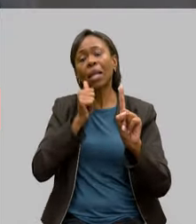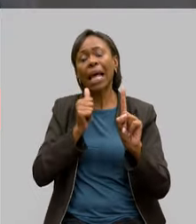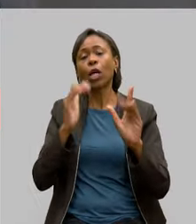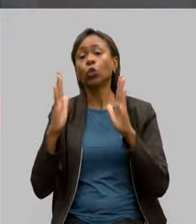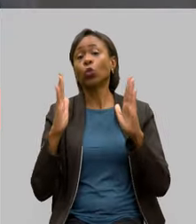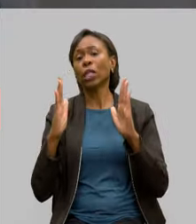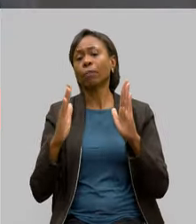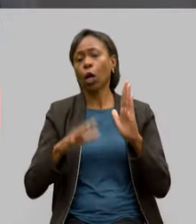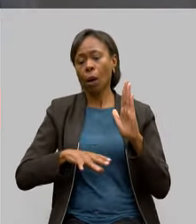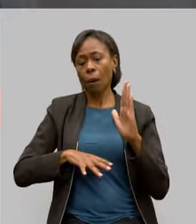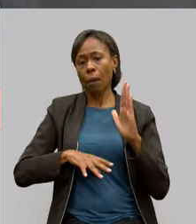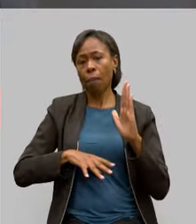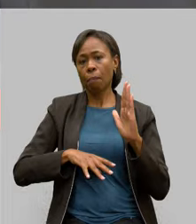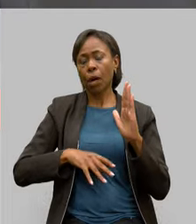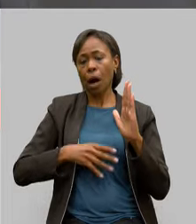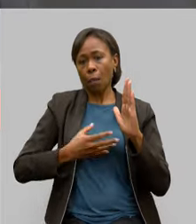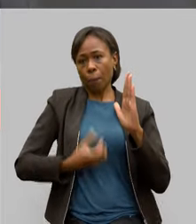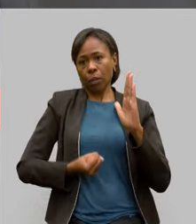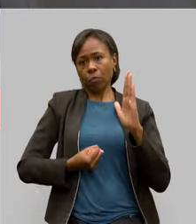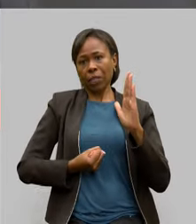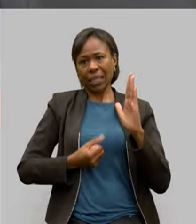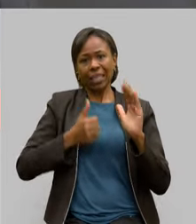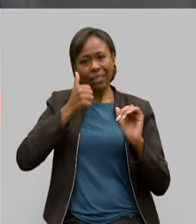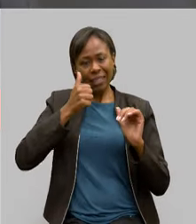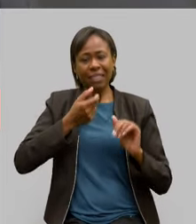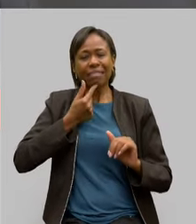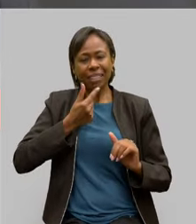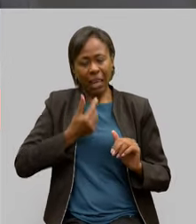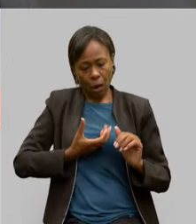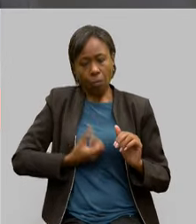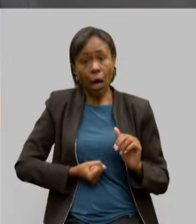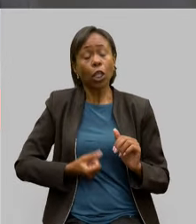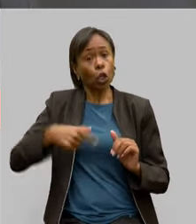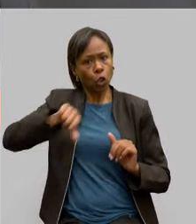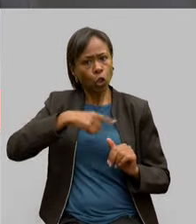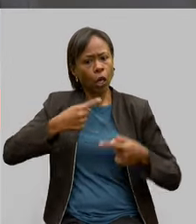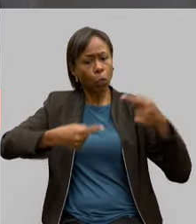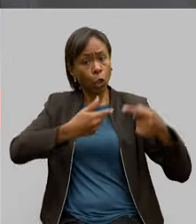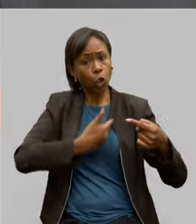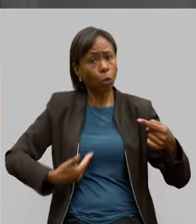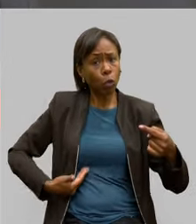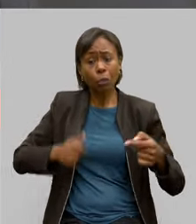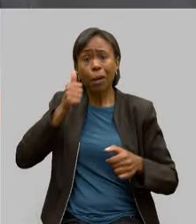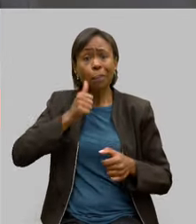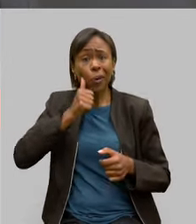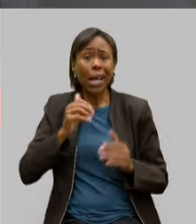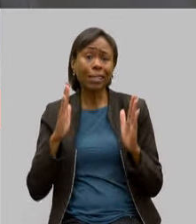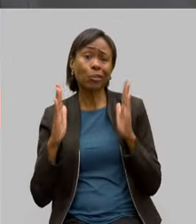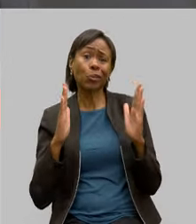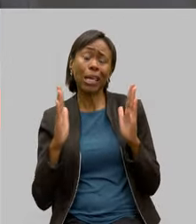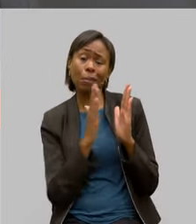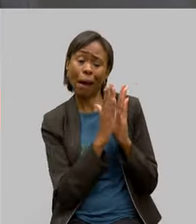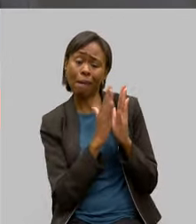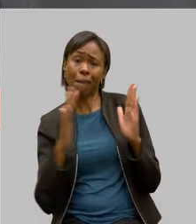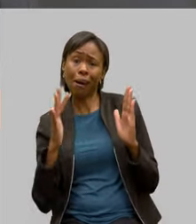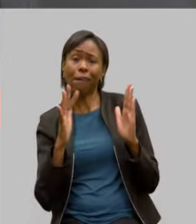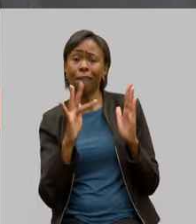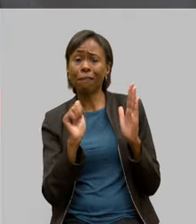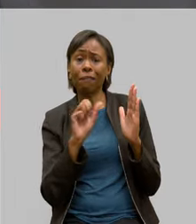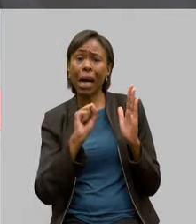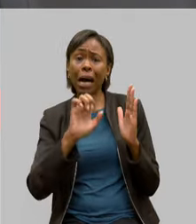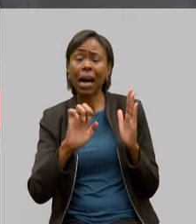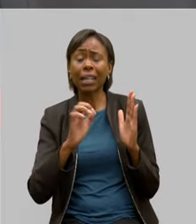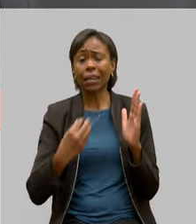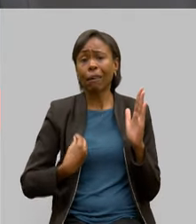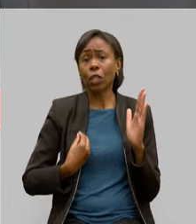nós discutimos especificamente a criação de políticas públicas para mulher no climatério na menopausa que é a única fase da vida da mulher que não